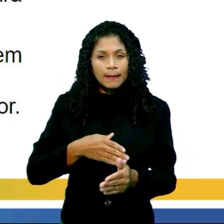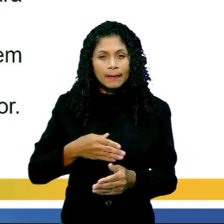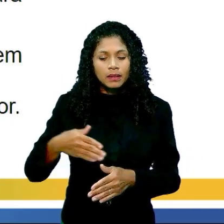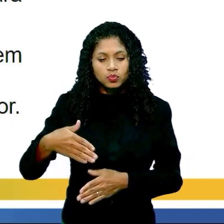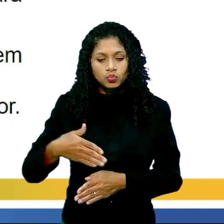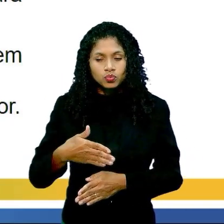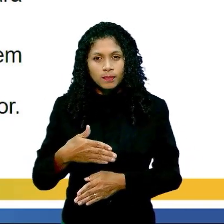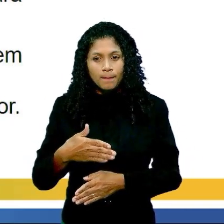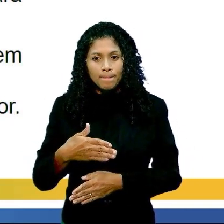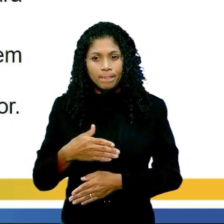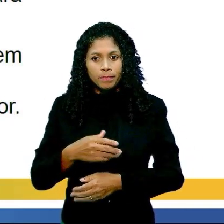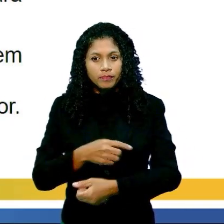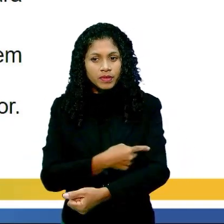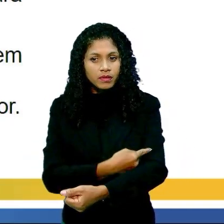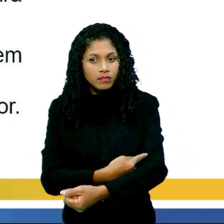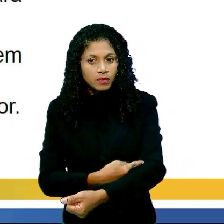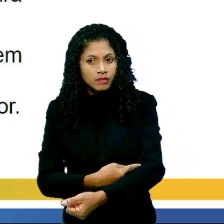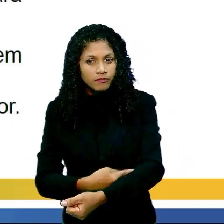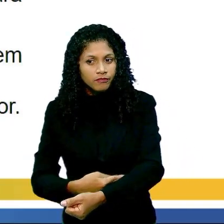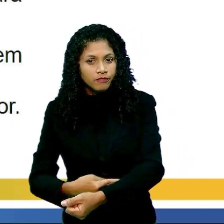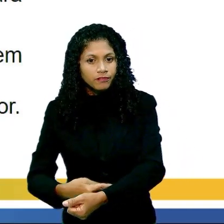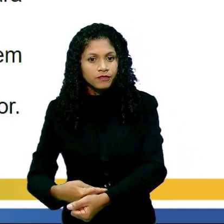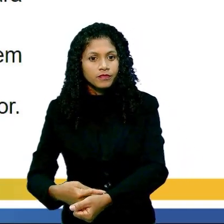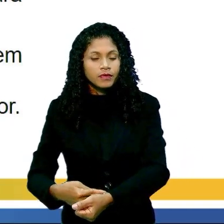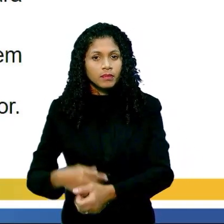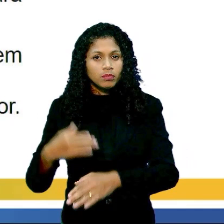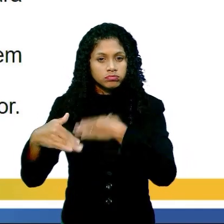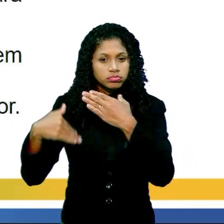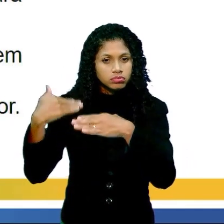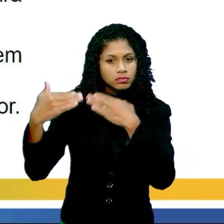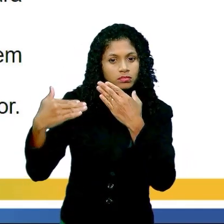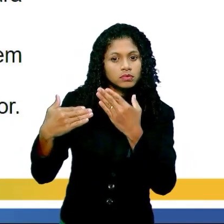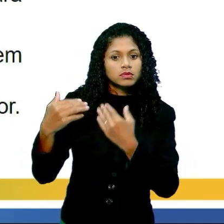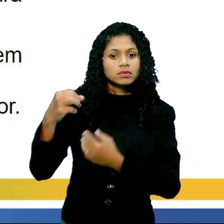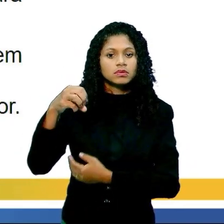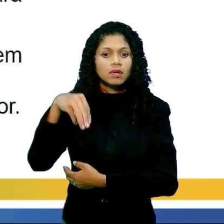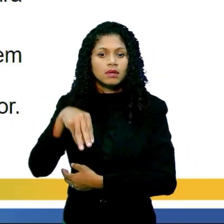de morfina. Seria essa a nossa resposta?